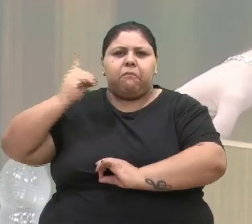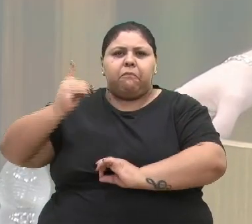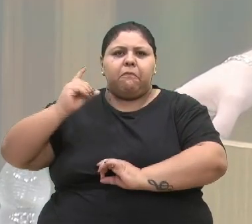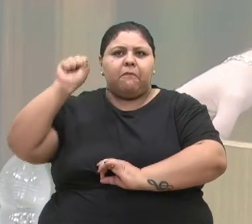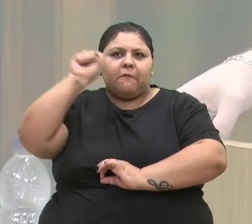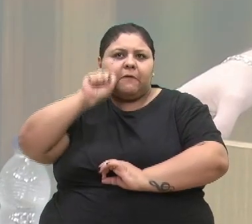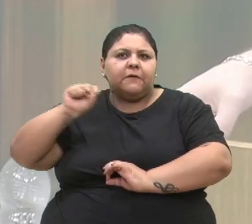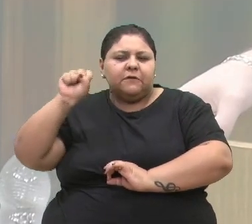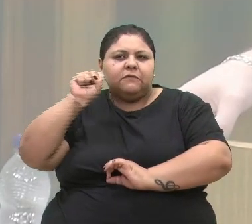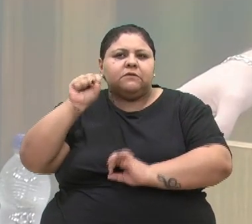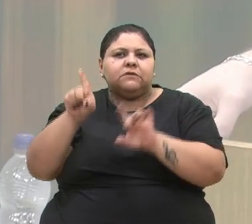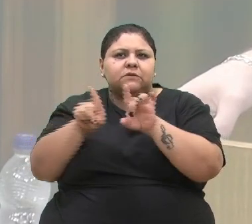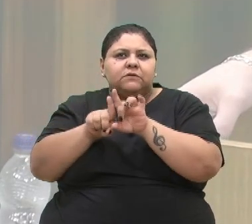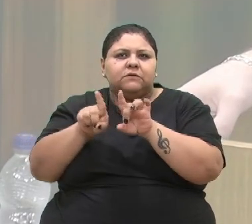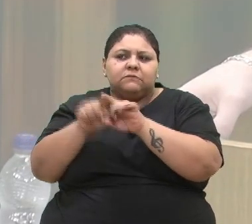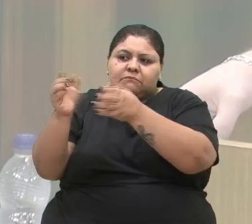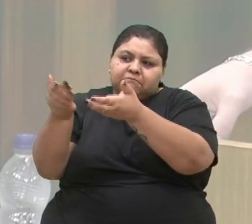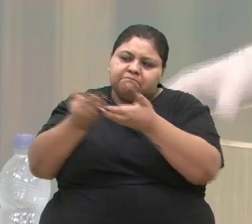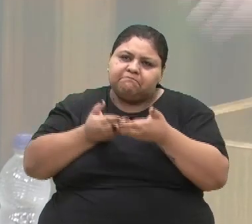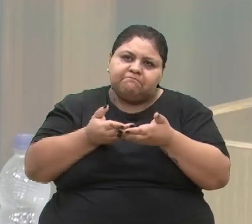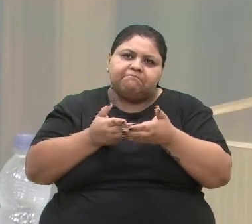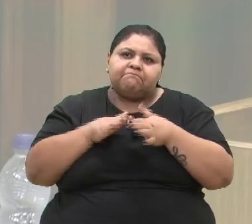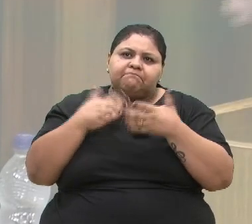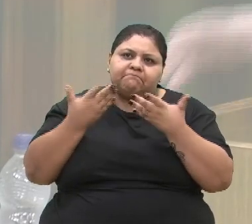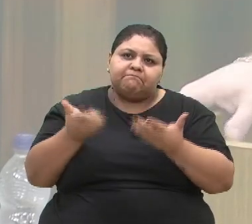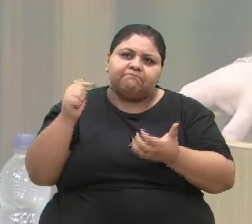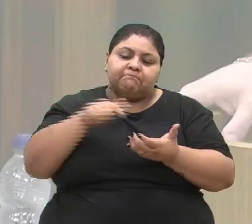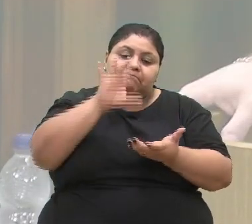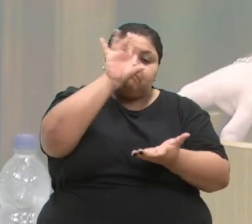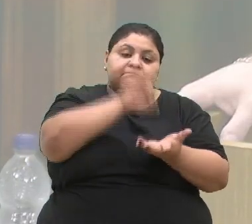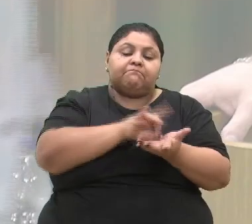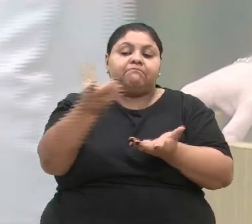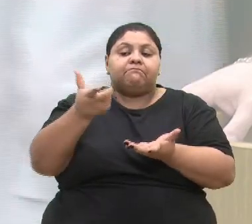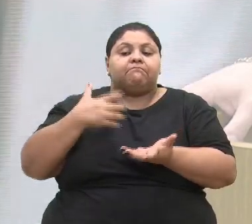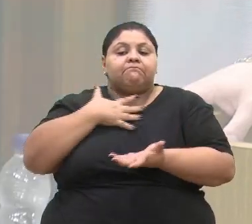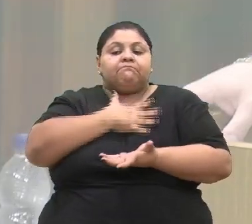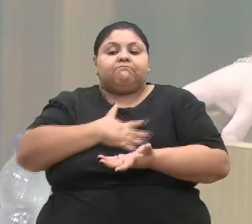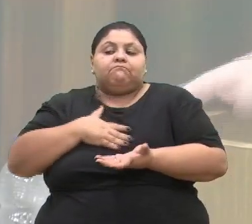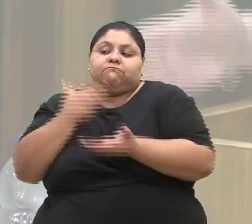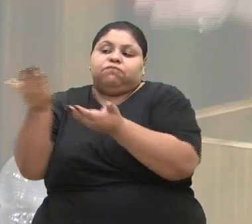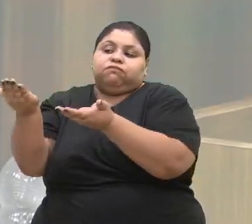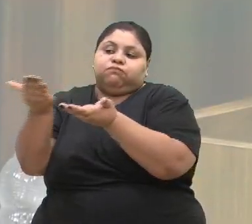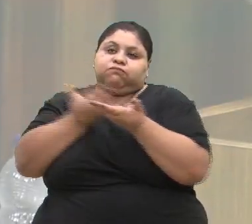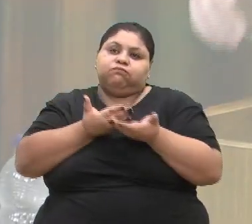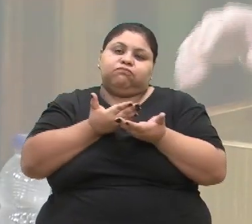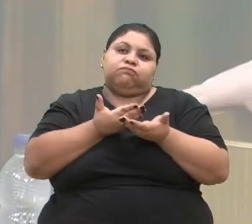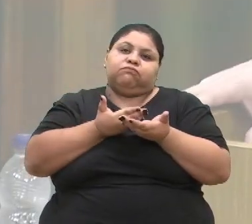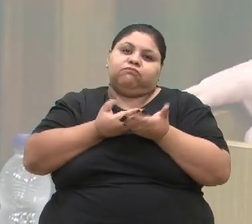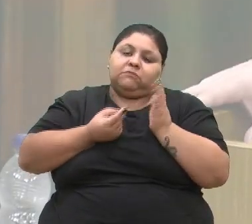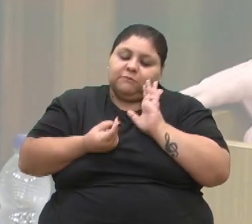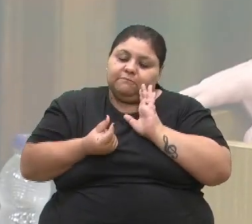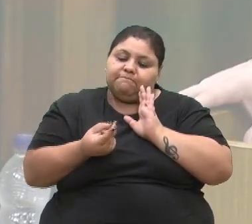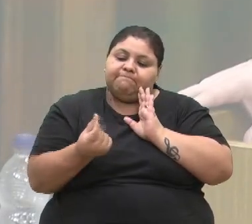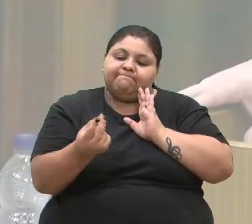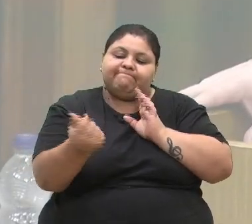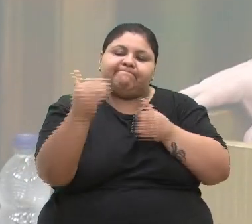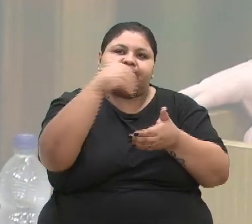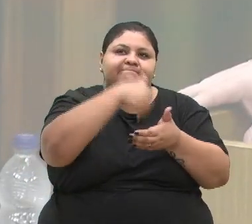Heinz também, as boas-vindas. Então, aqui oficialmente quero desejar as boas-vindas e vida longa dentro do